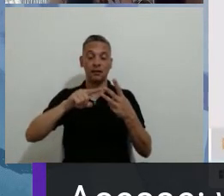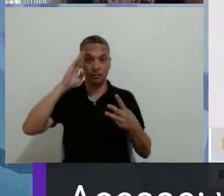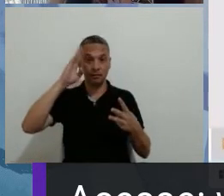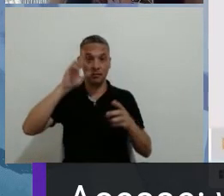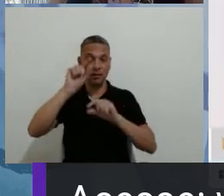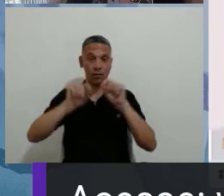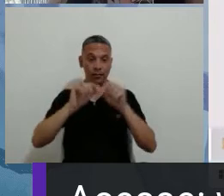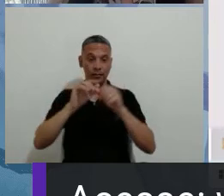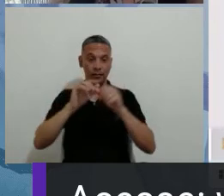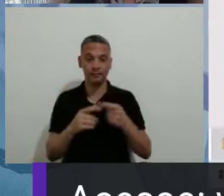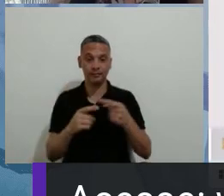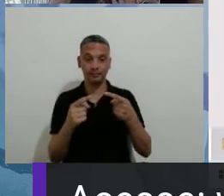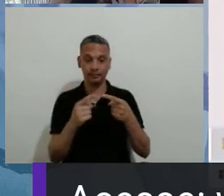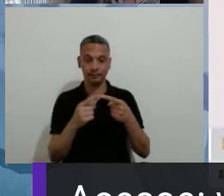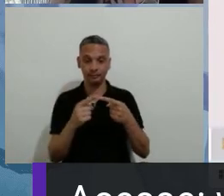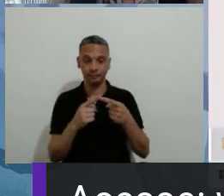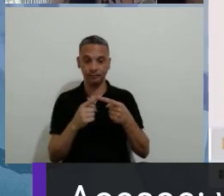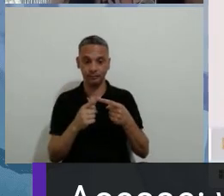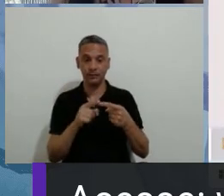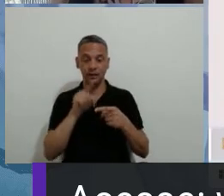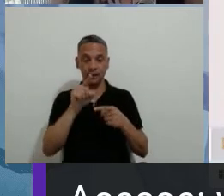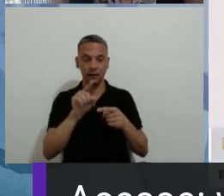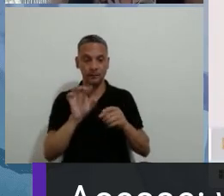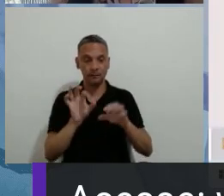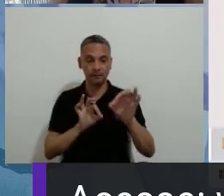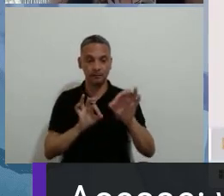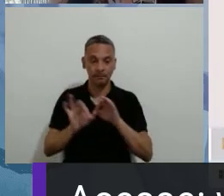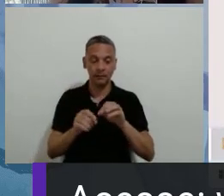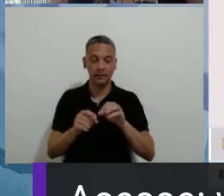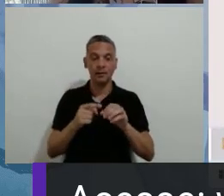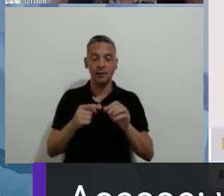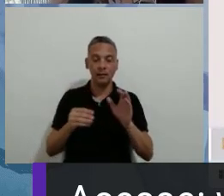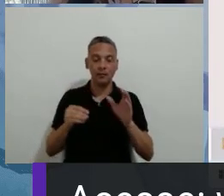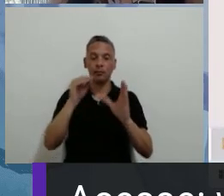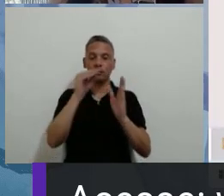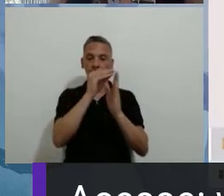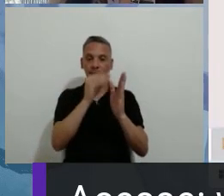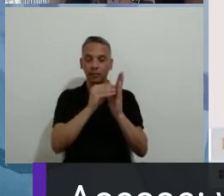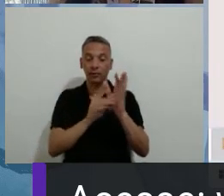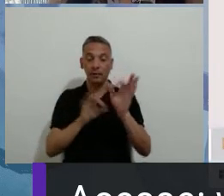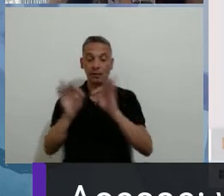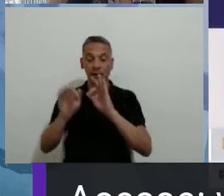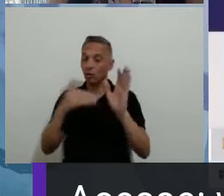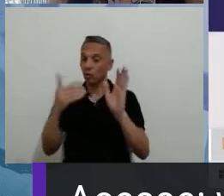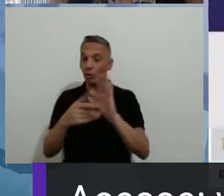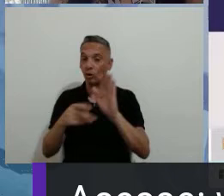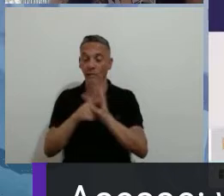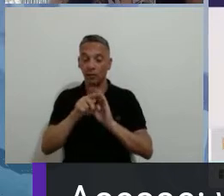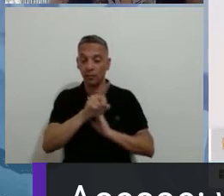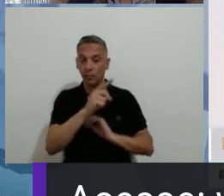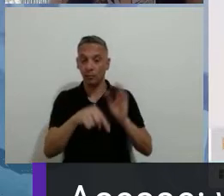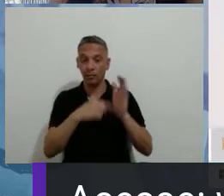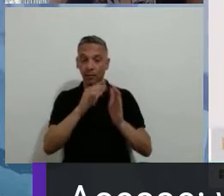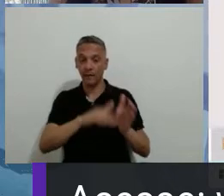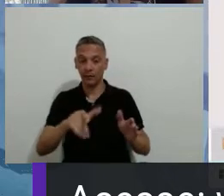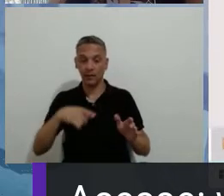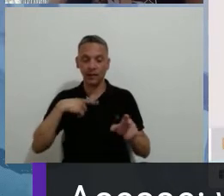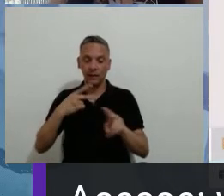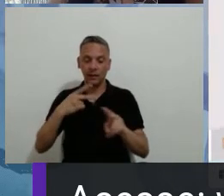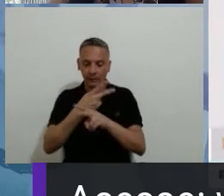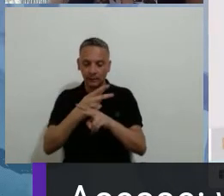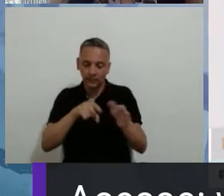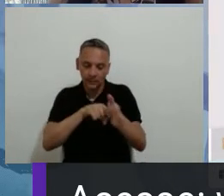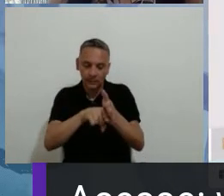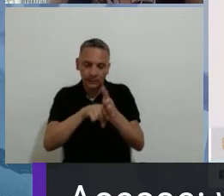grandes funcionalidades. Uma é ser o repositório de planos pela primeira infância, então temos uma barra de